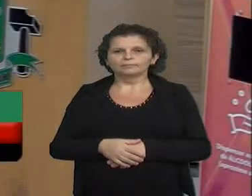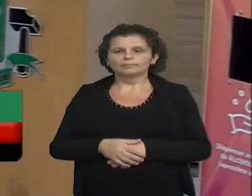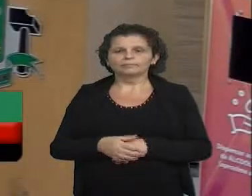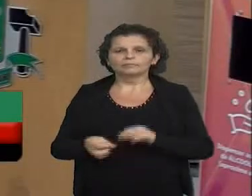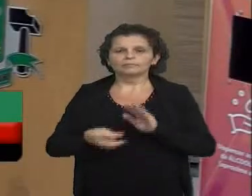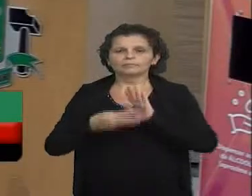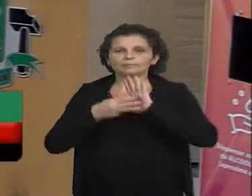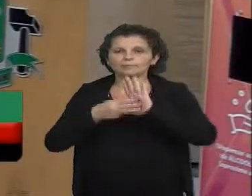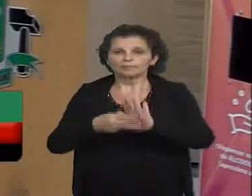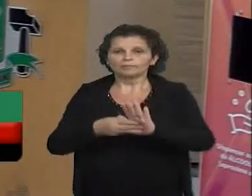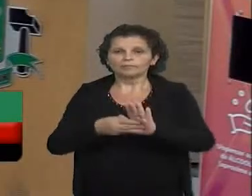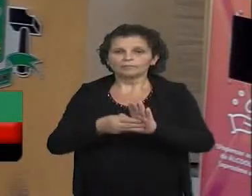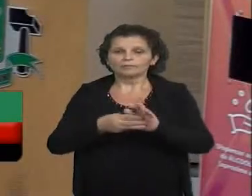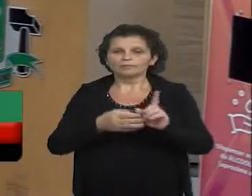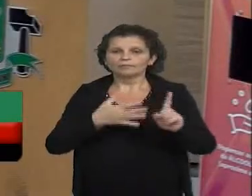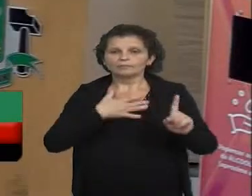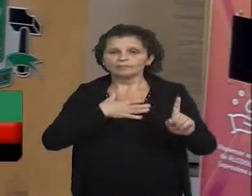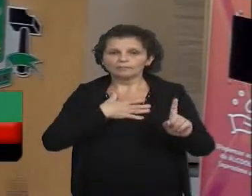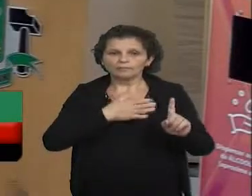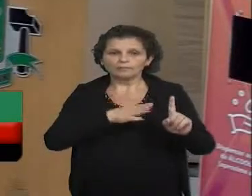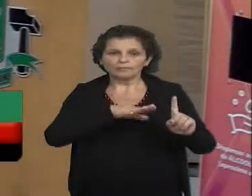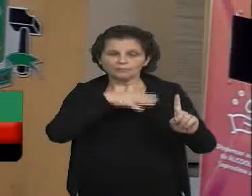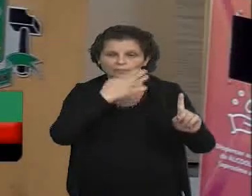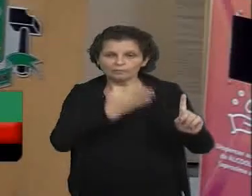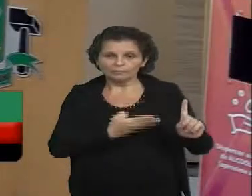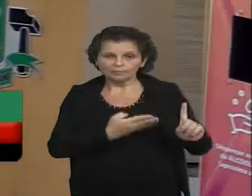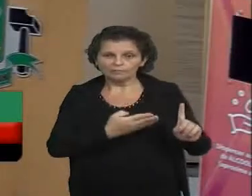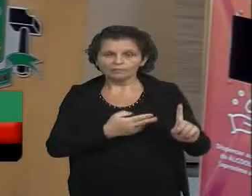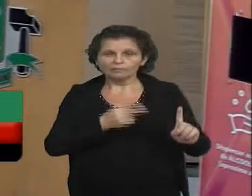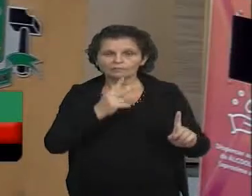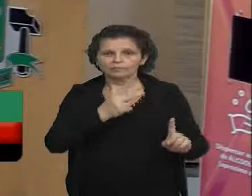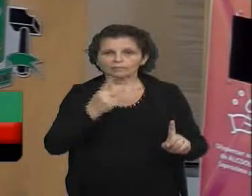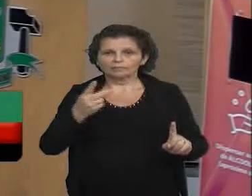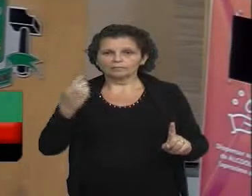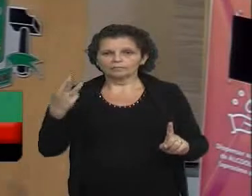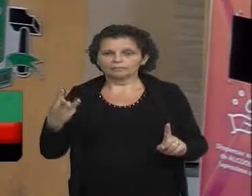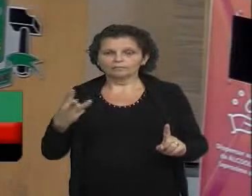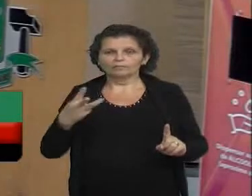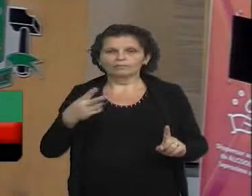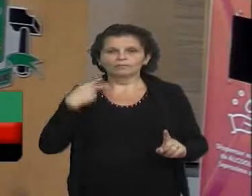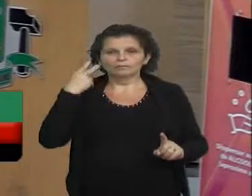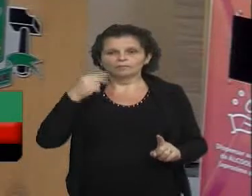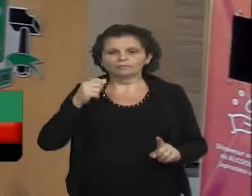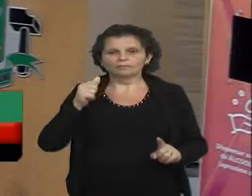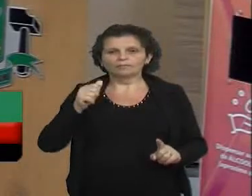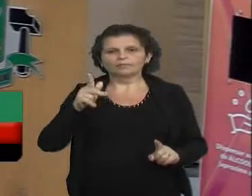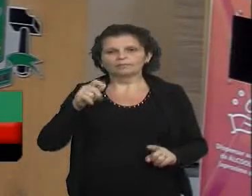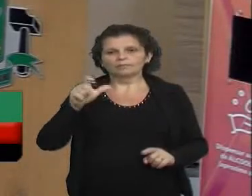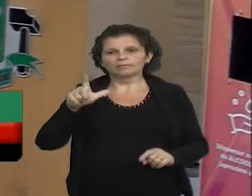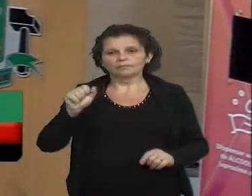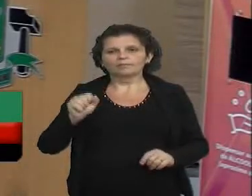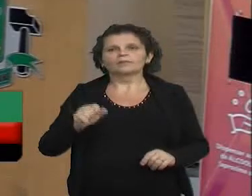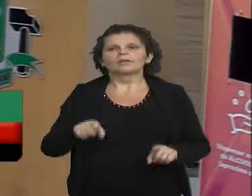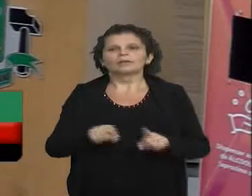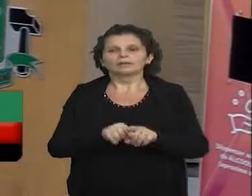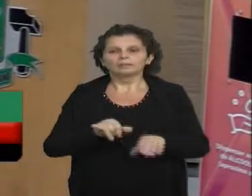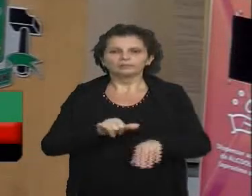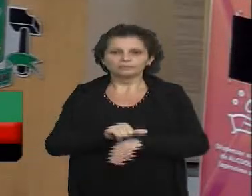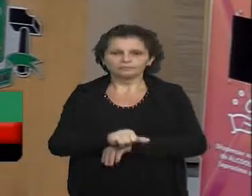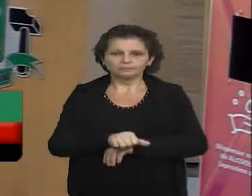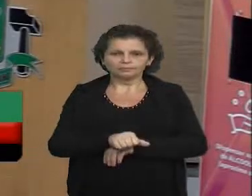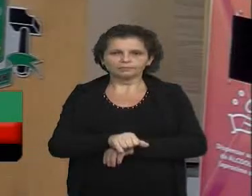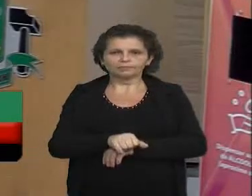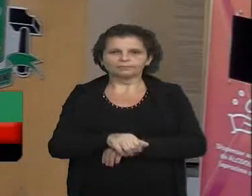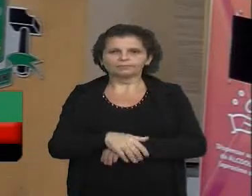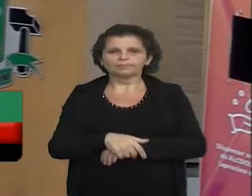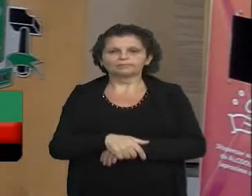Moção de congratulações número 223 de 2022 do nobre vereador Pelé da Cândida, vereador ausente.